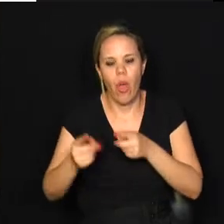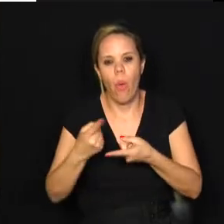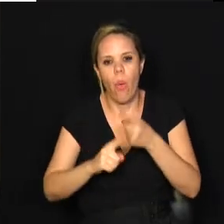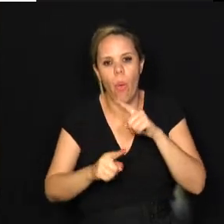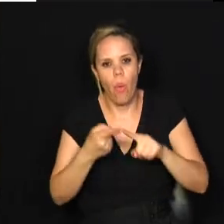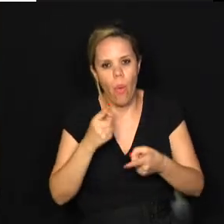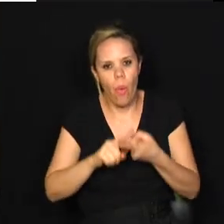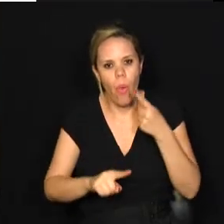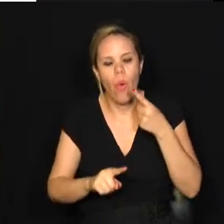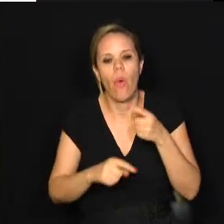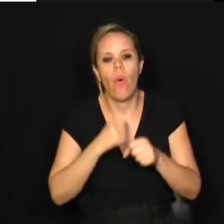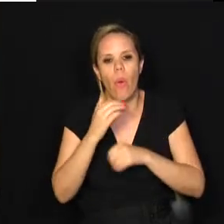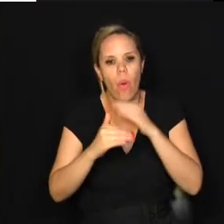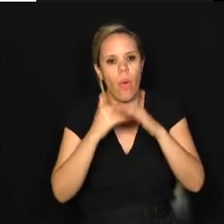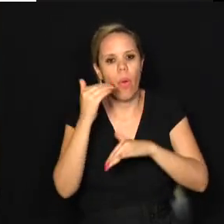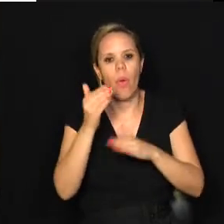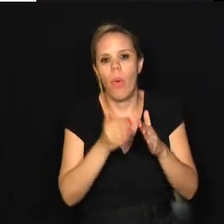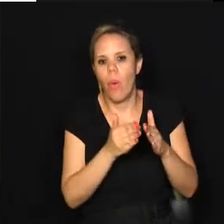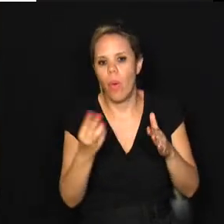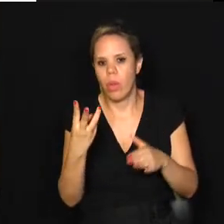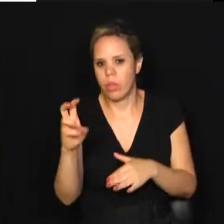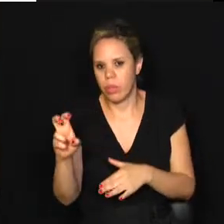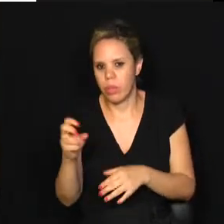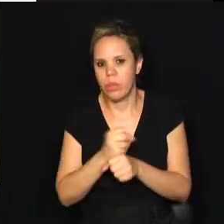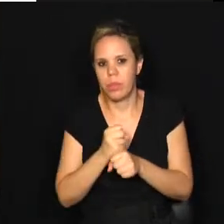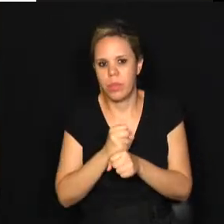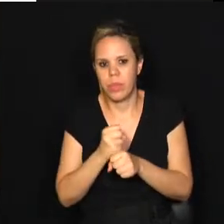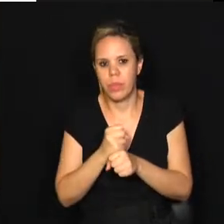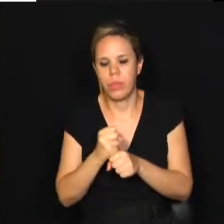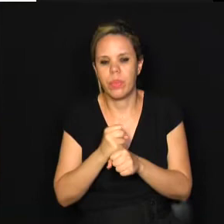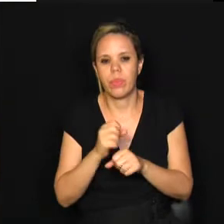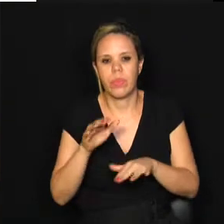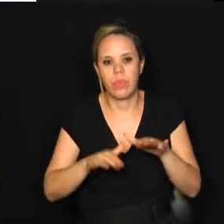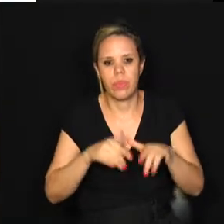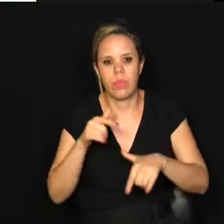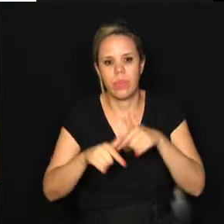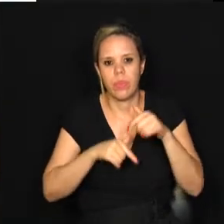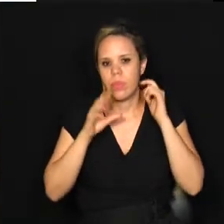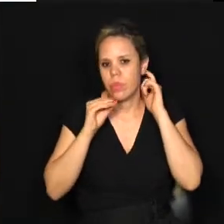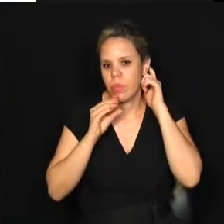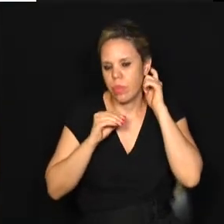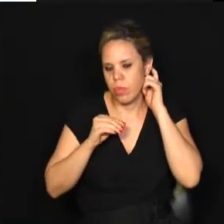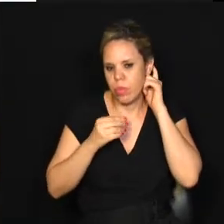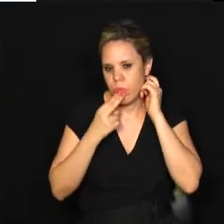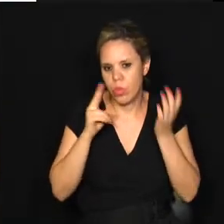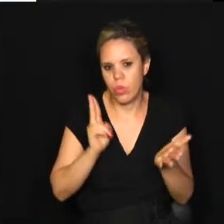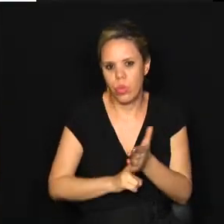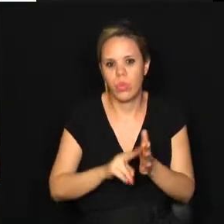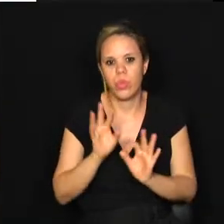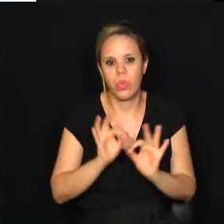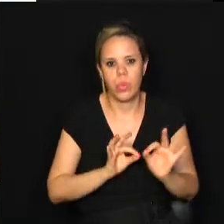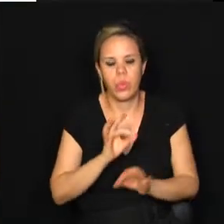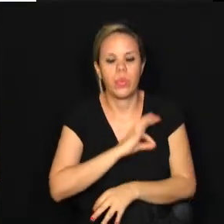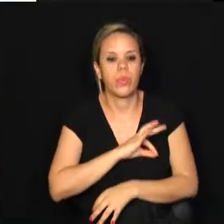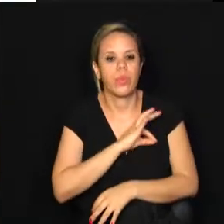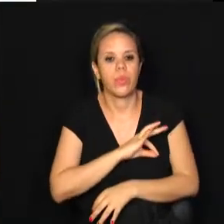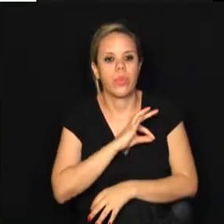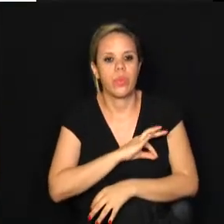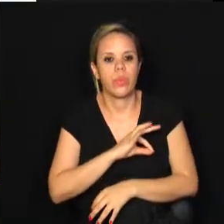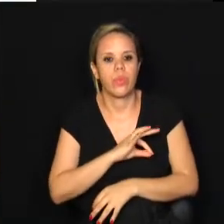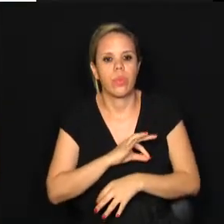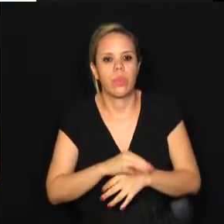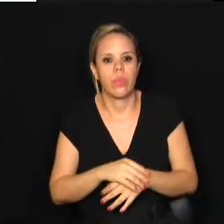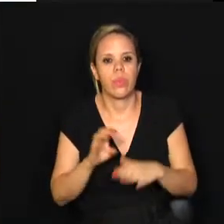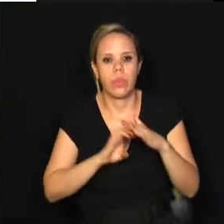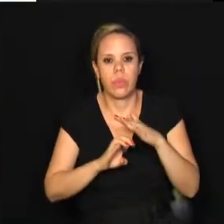que foi construído num período de 35 anos, onde muitas vezes os trabalhadores dos Correios abriram mão de reajuste salarial para que a